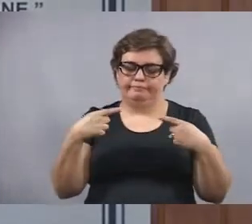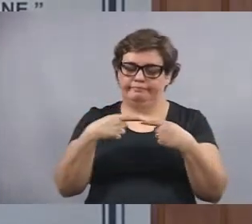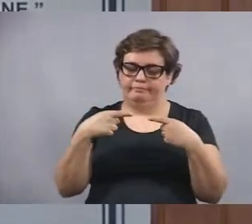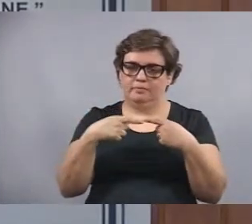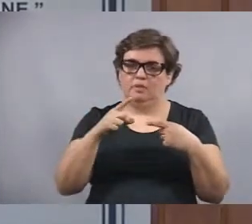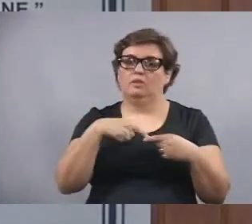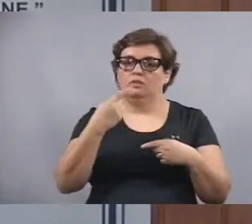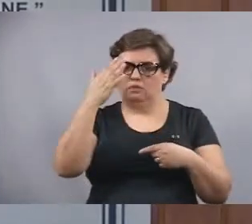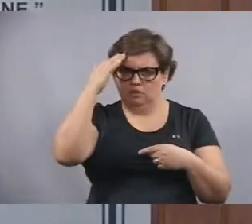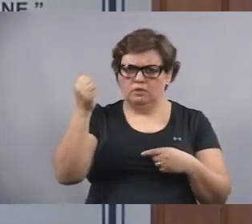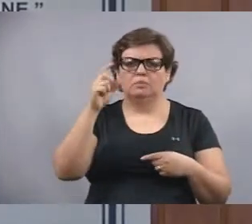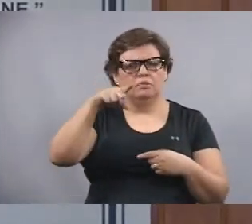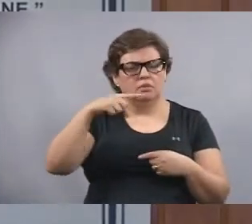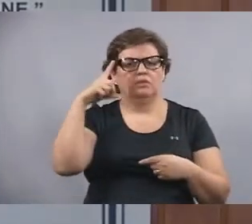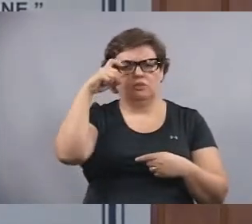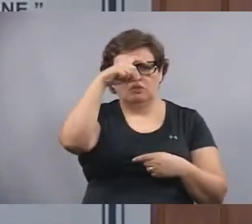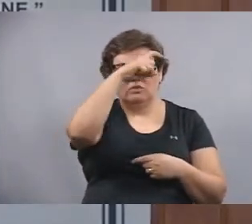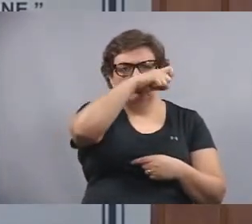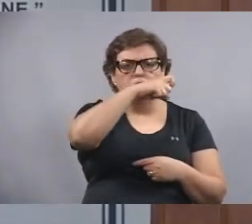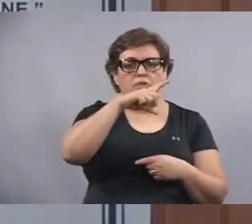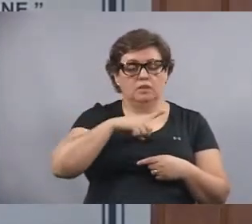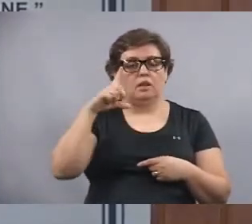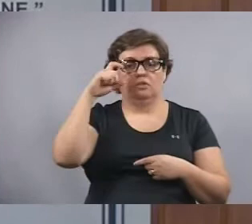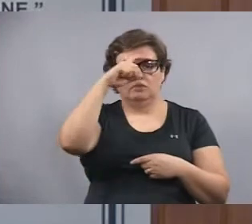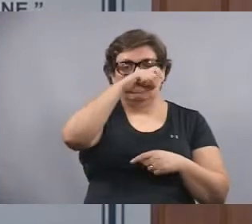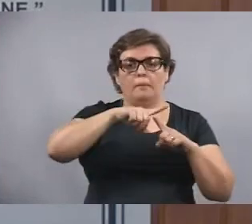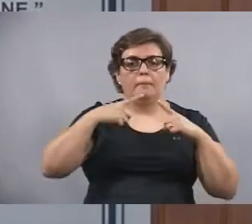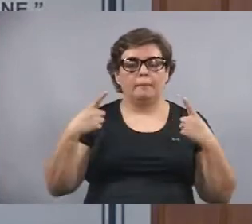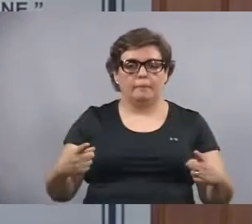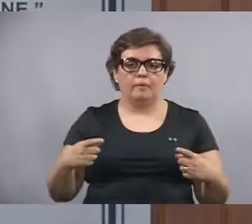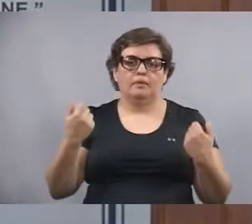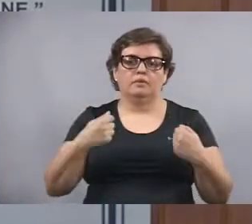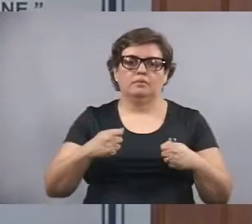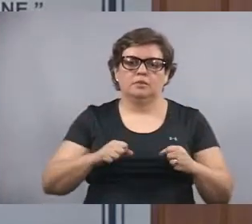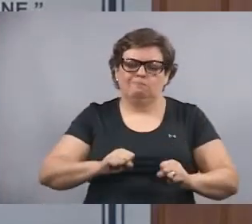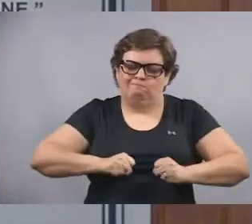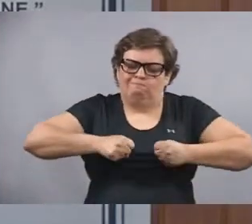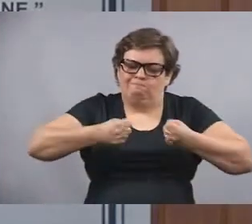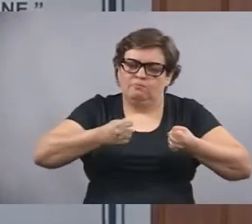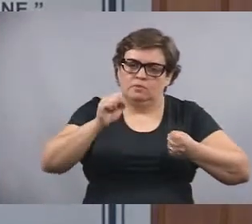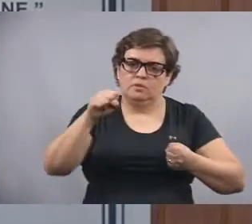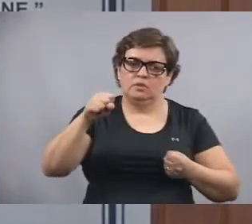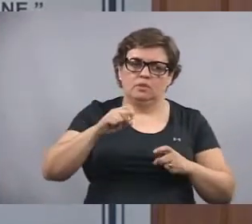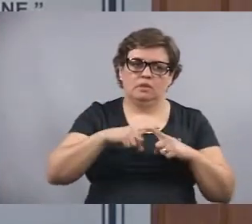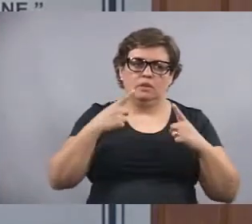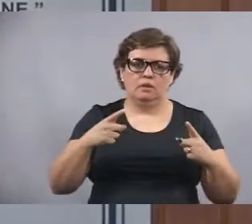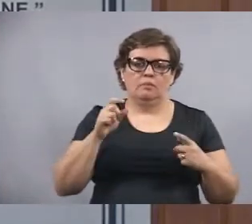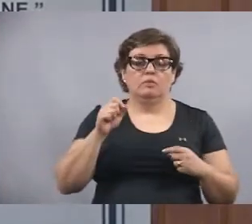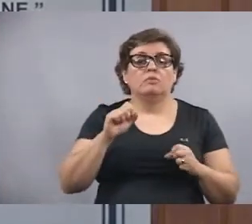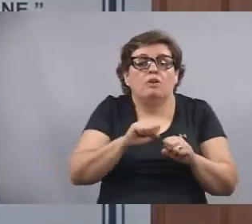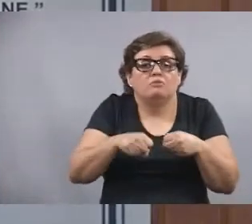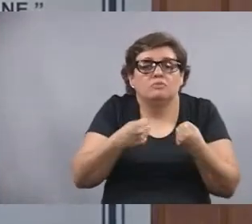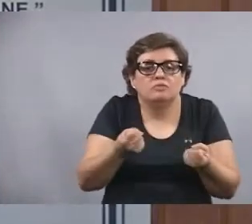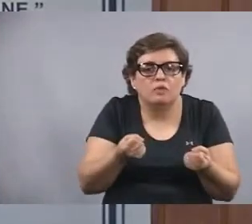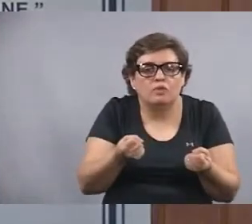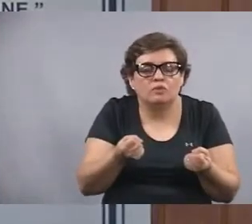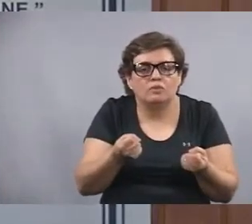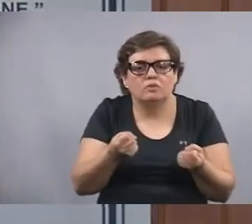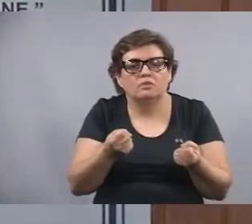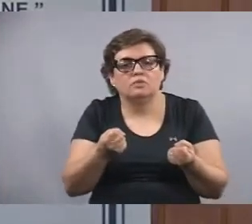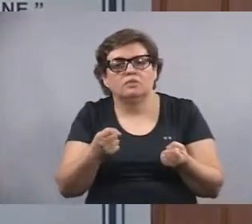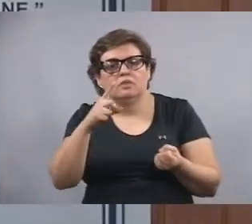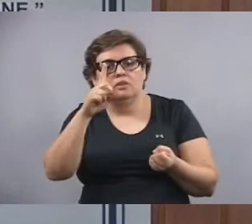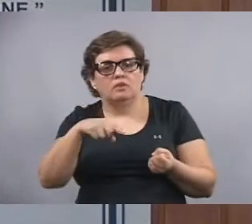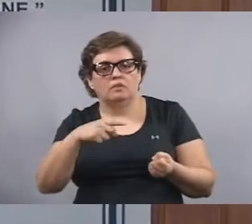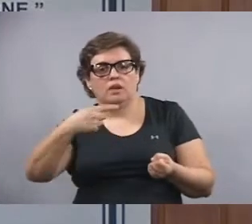sabemos que é difícil, sabemos que é dificuldade, mas precisa esforço sim. Agora, qual foi o esforço? O esforço